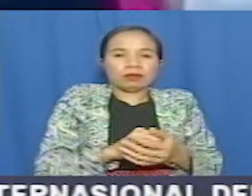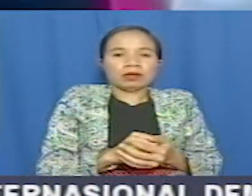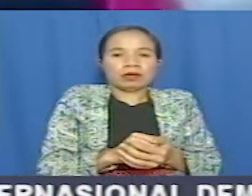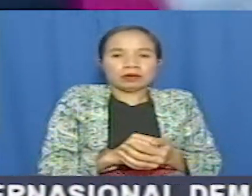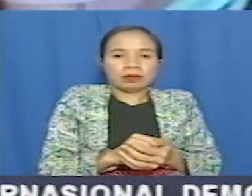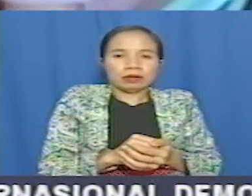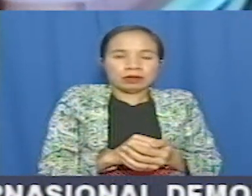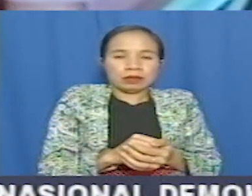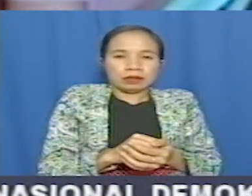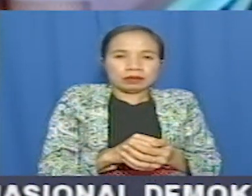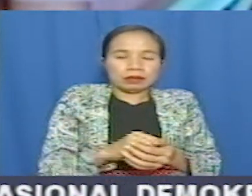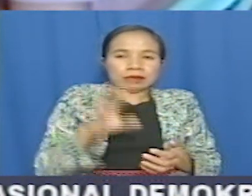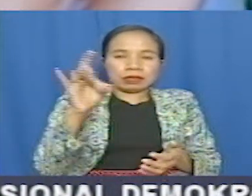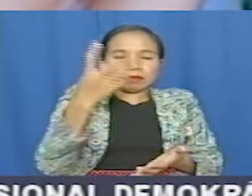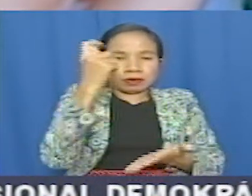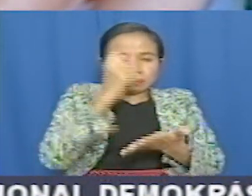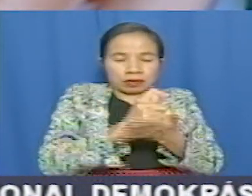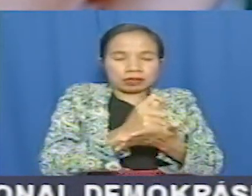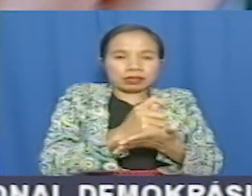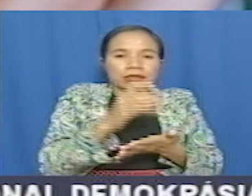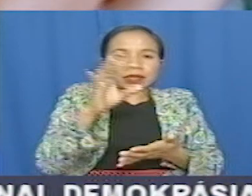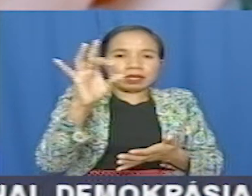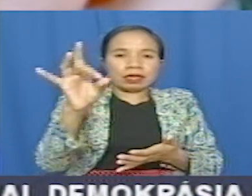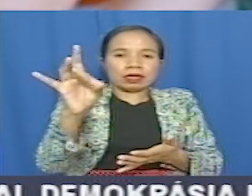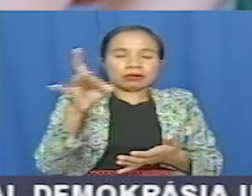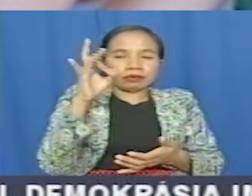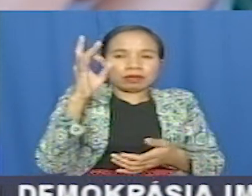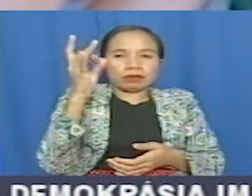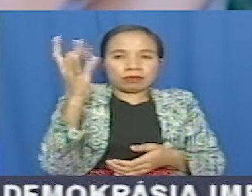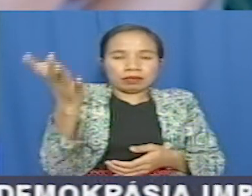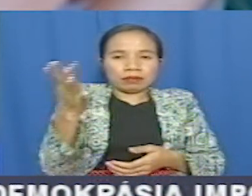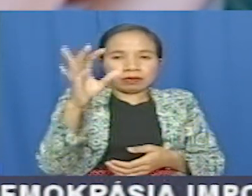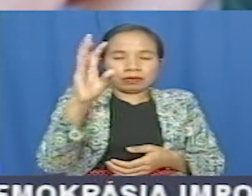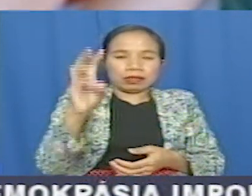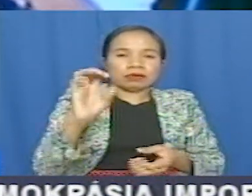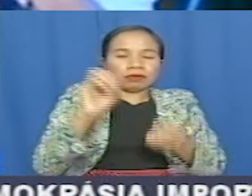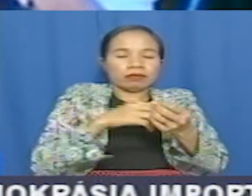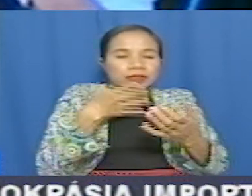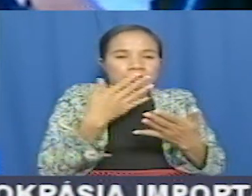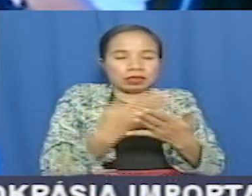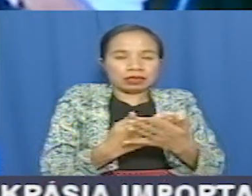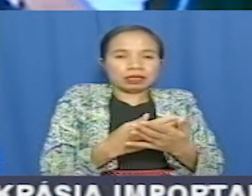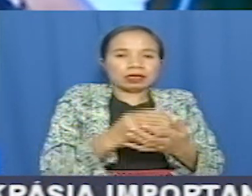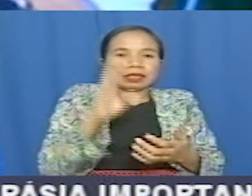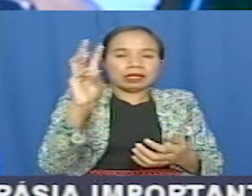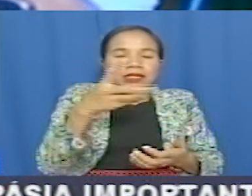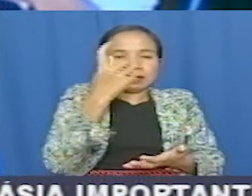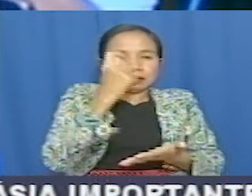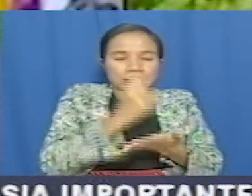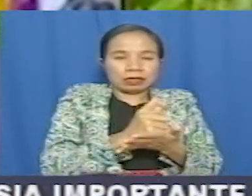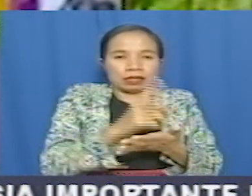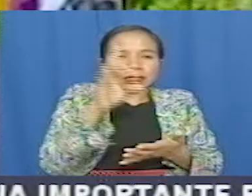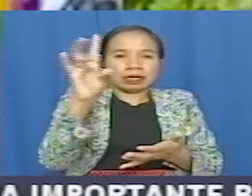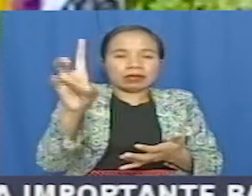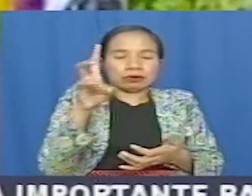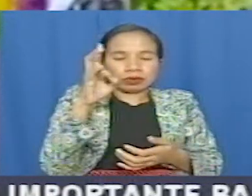cumulativo rihun sanulu resin walu atus walu lima nulu resinen. Recuperadu rihun sanulu resinen atus